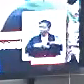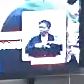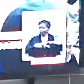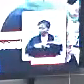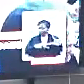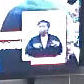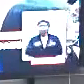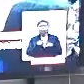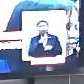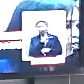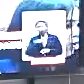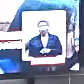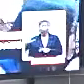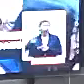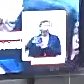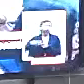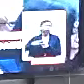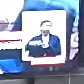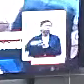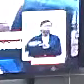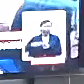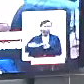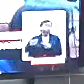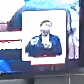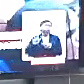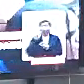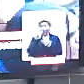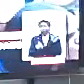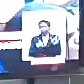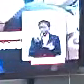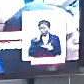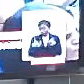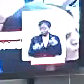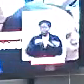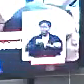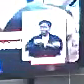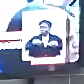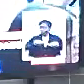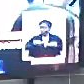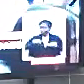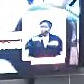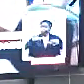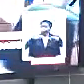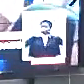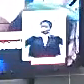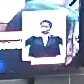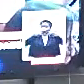temos problema das pessoas que trabalham nos guich